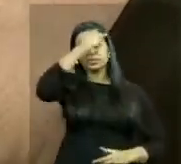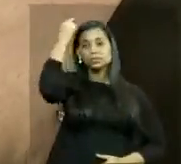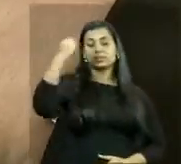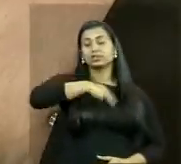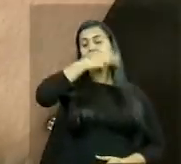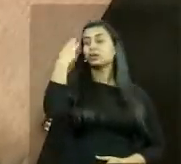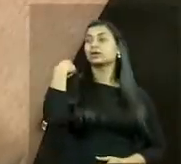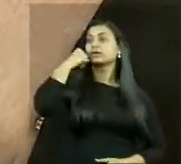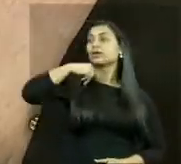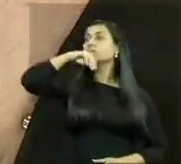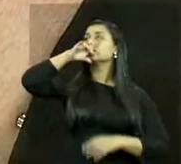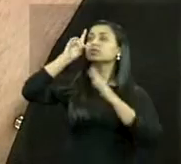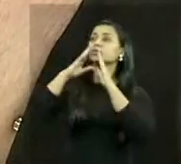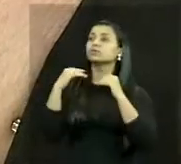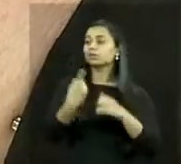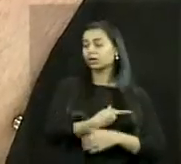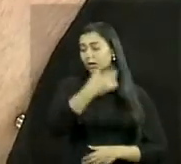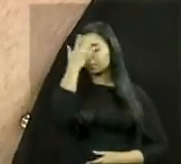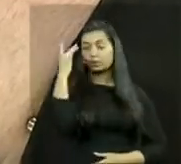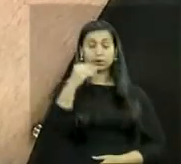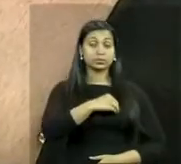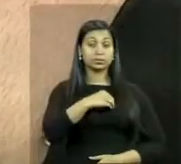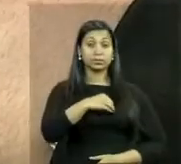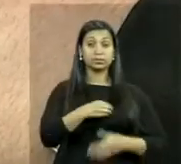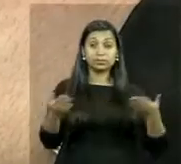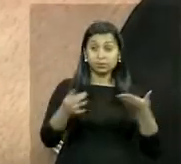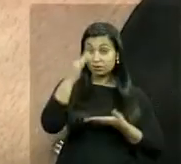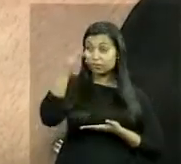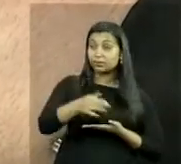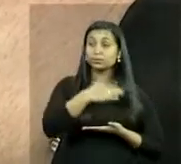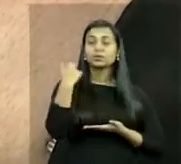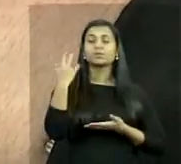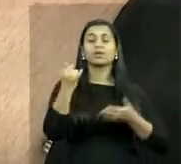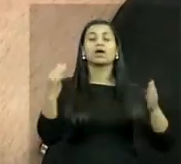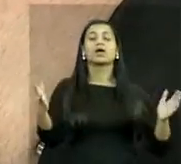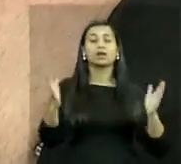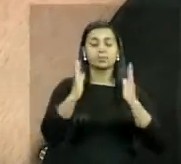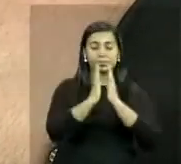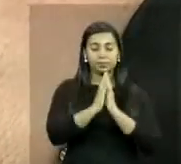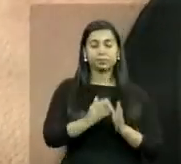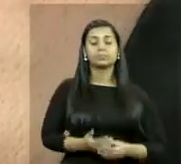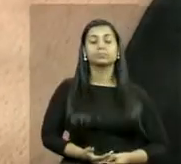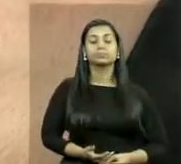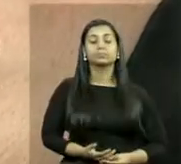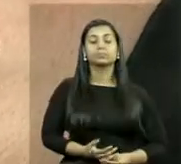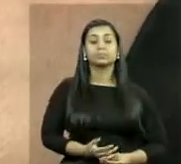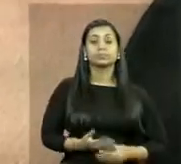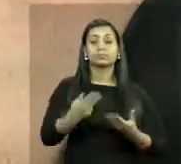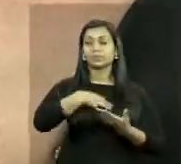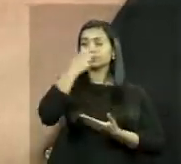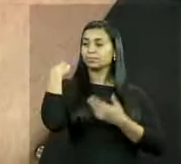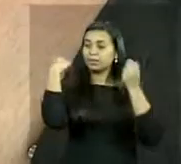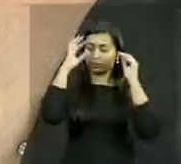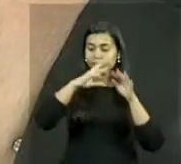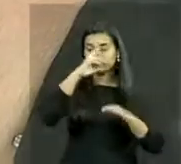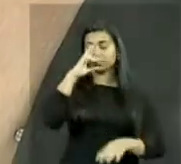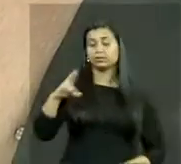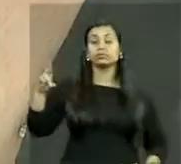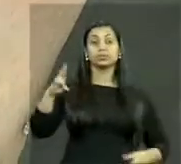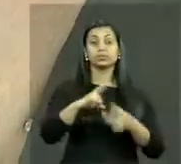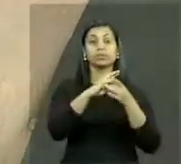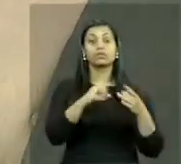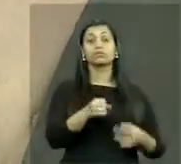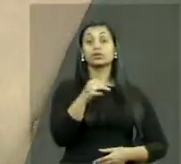Jesus. Santa Maria, Mãe de Deus, rogai por nós, pecadores, agora e na hora de nossa morte. Amém. Ave Maria, cheia de